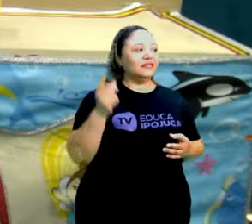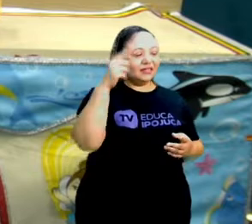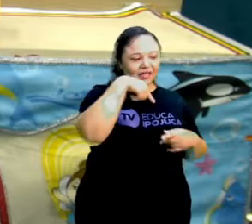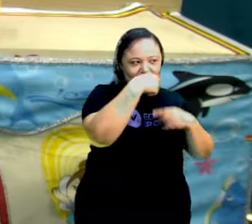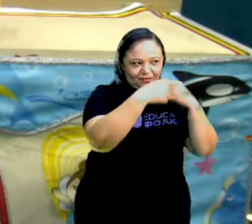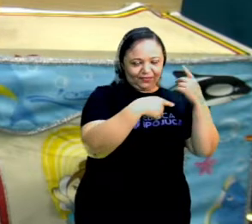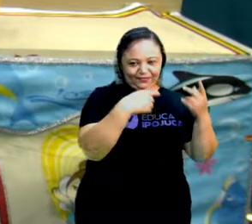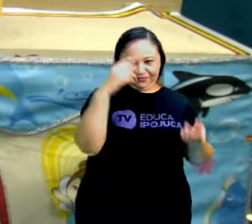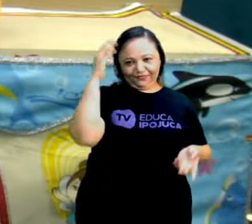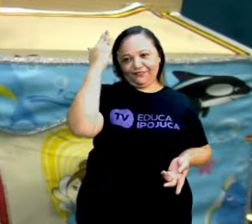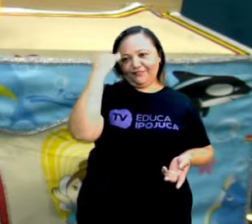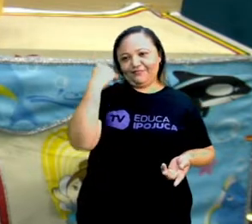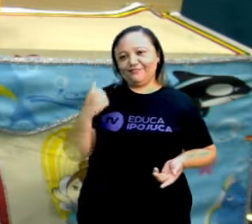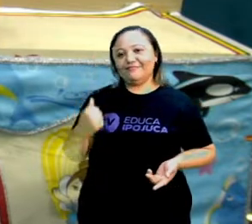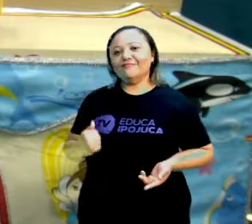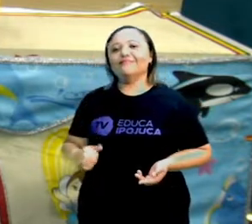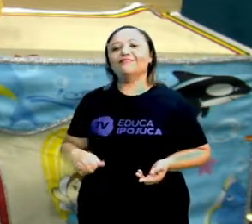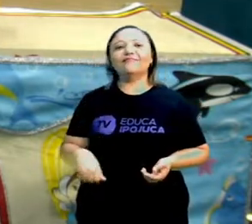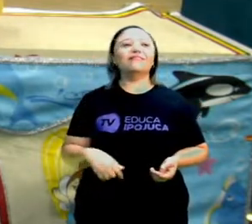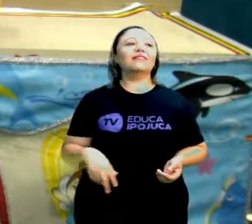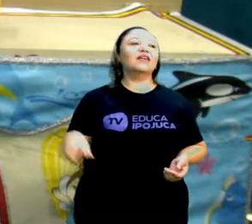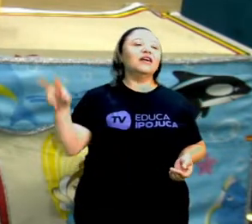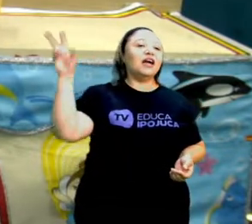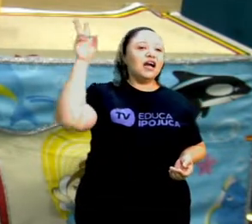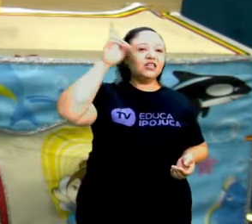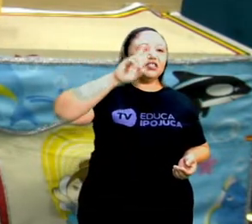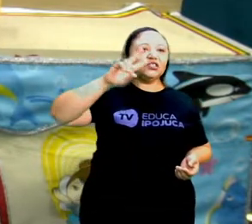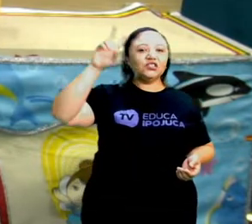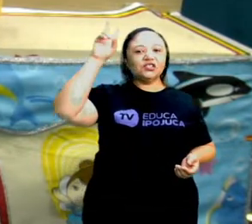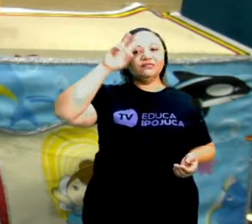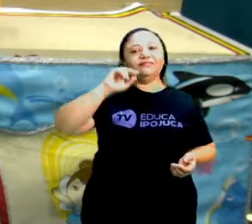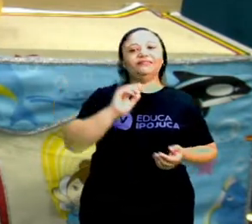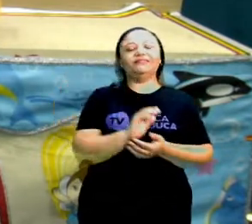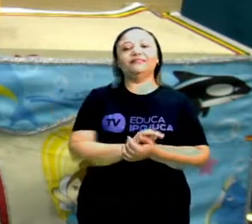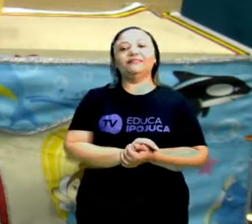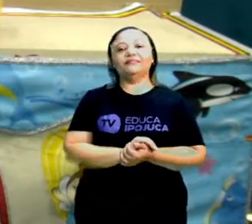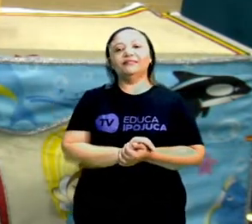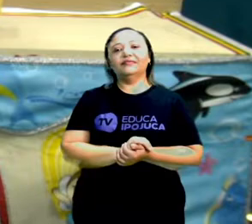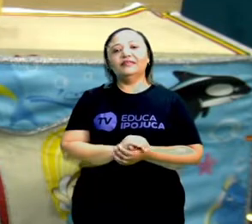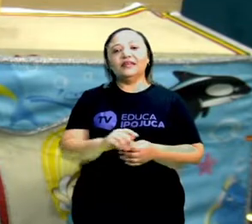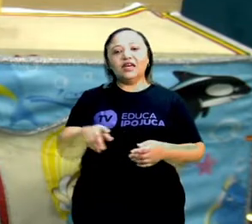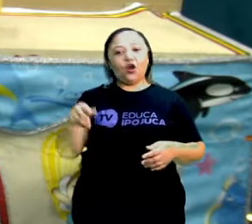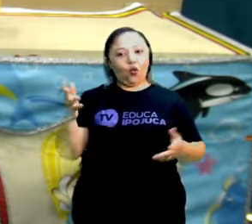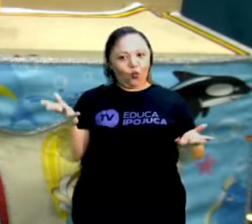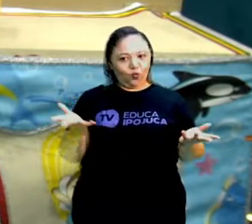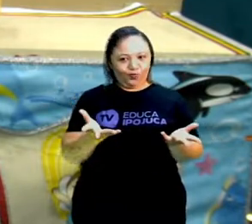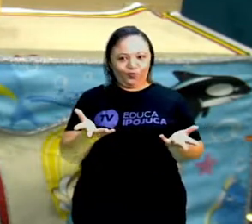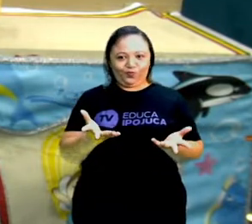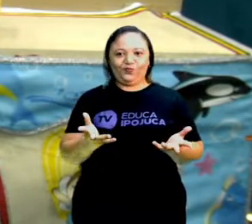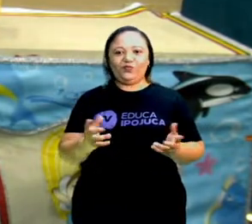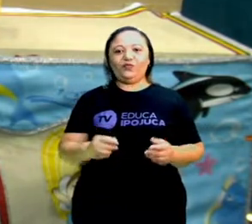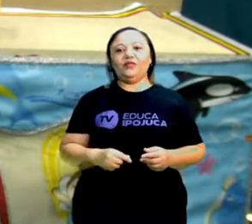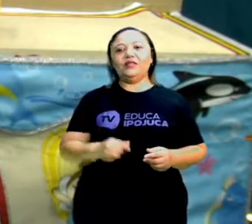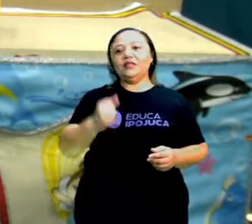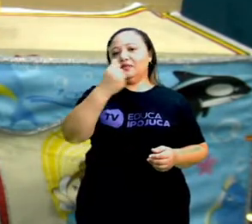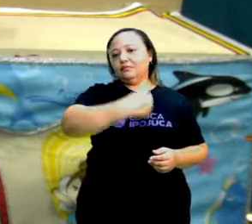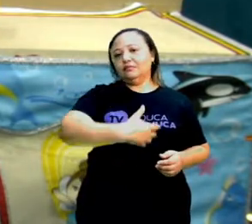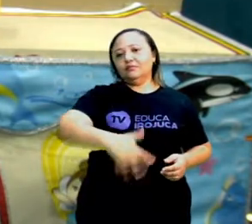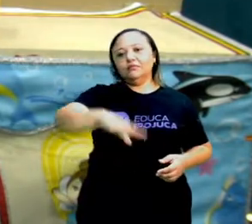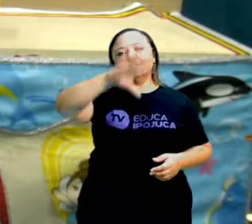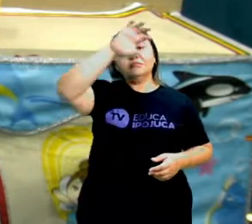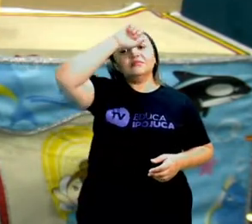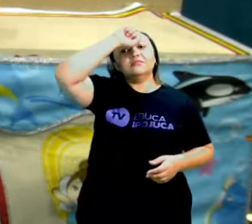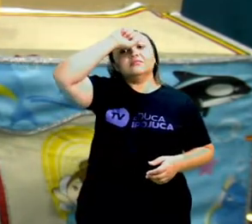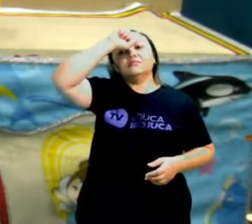saber, certo? Tá bom. Vamos pra história? Uhum. Vamos lá, tá, crianças? Então, ó, a nossa história de hoje é a